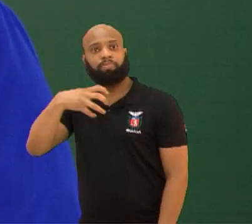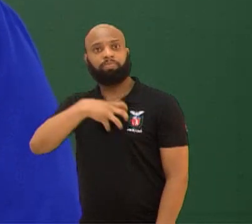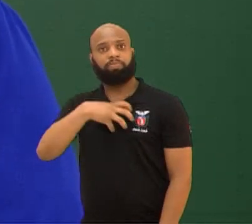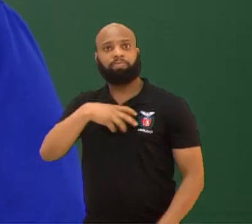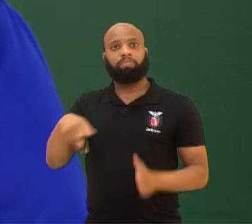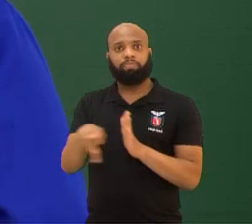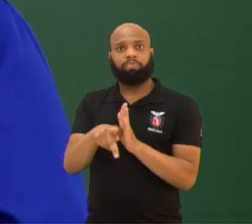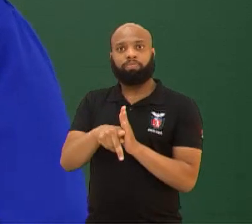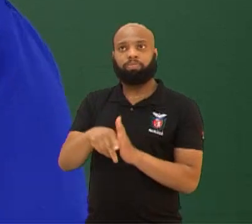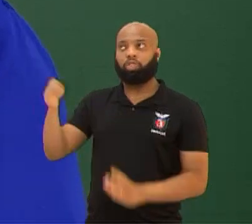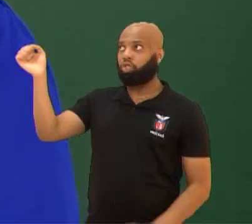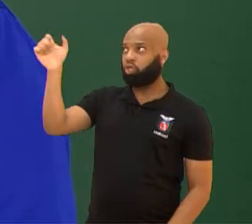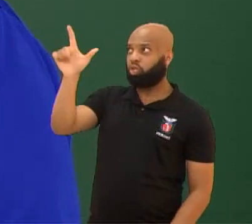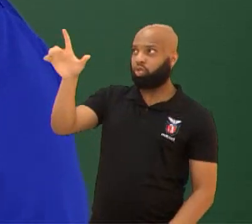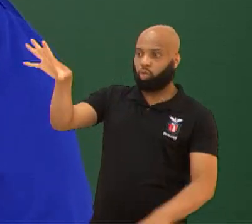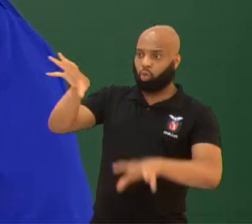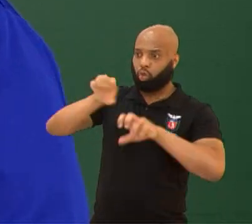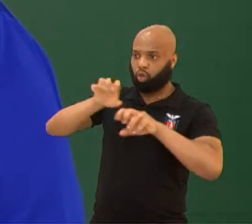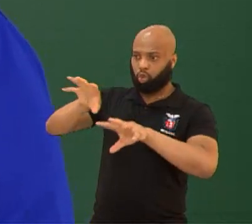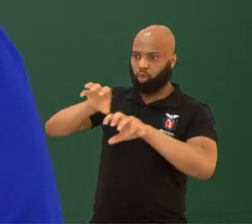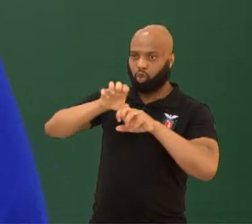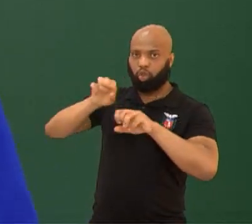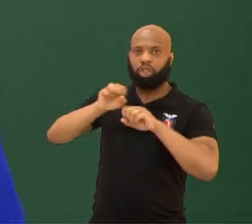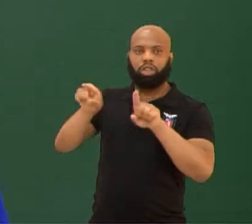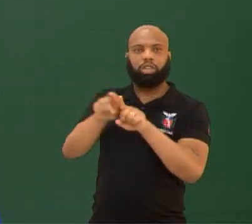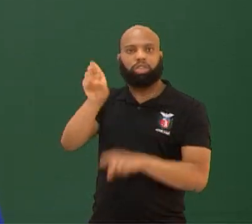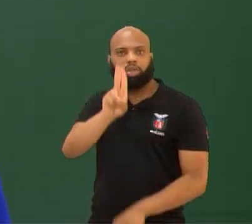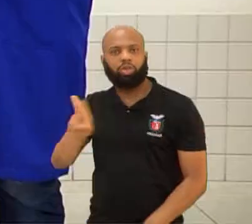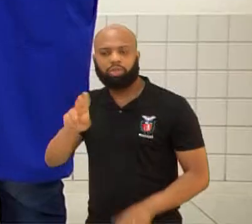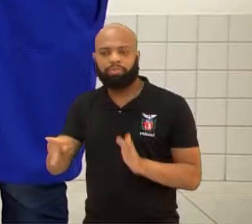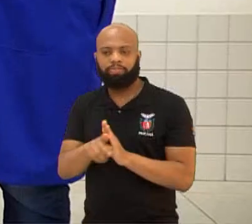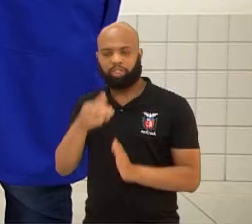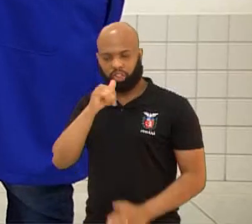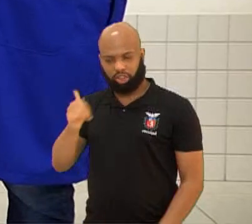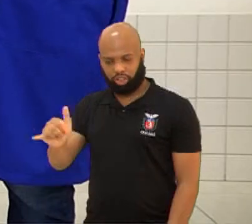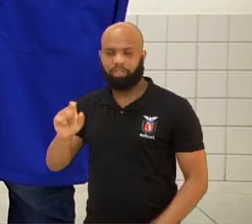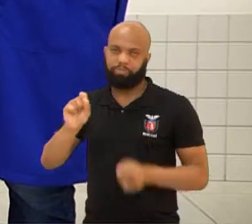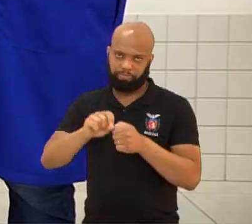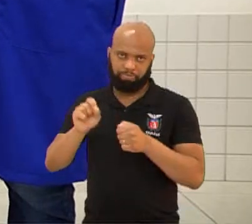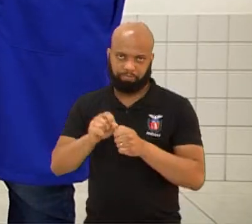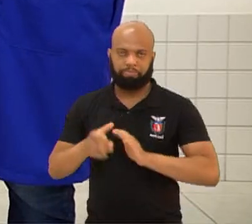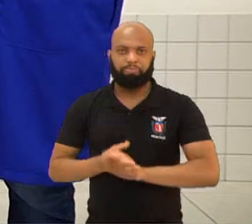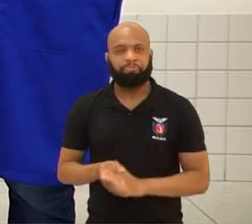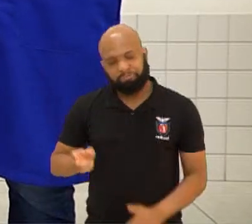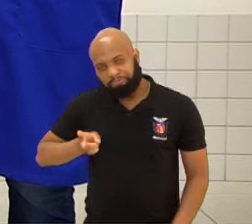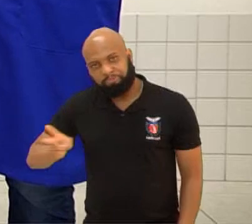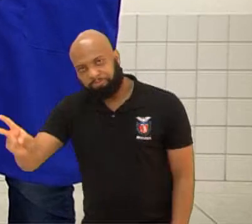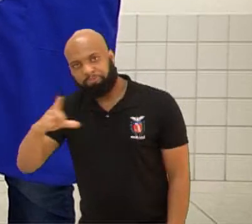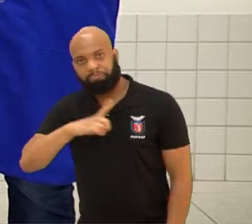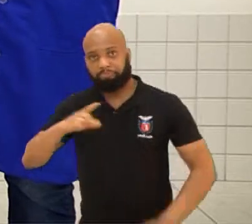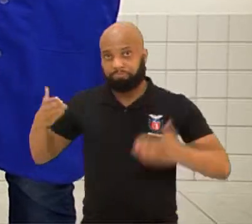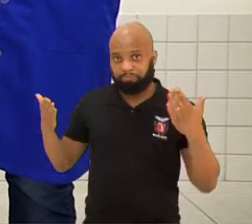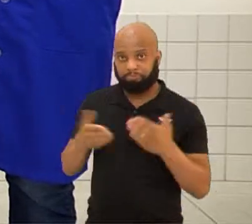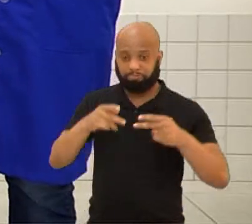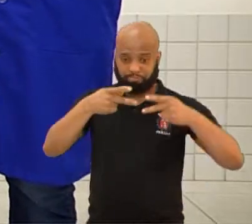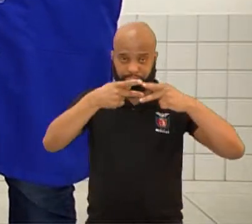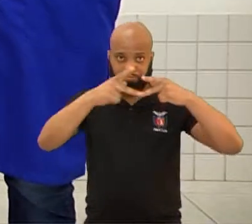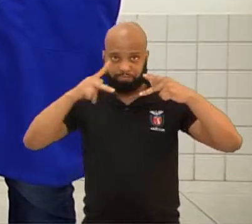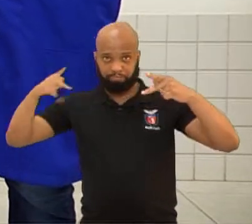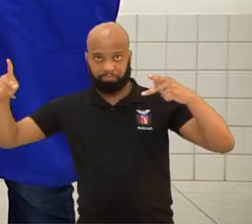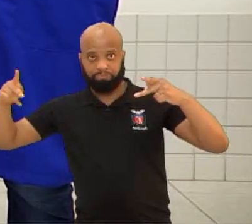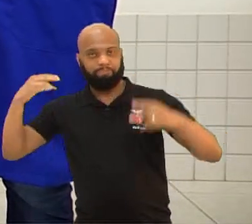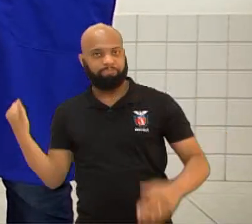fazer fotossíntese. E ela usa essa estrutura fotossensível para isso. Tá? Prosseguindo, nós temos uma